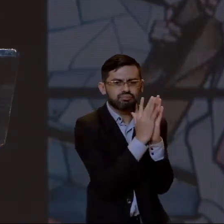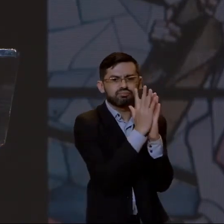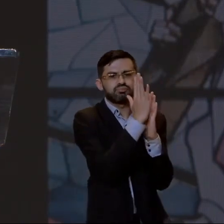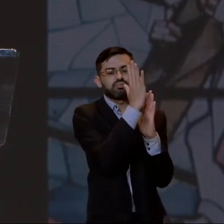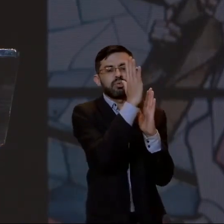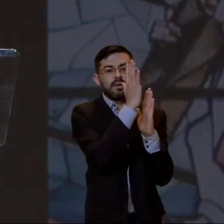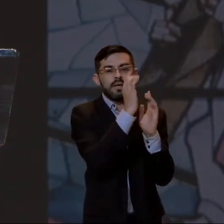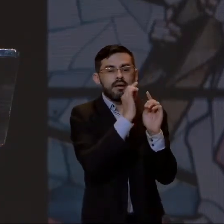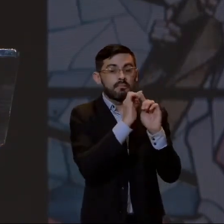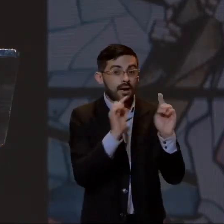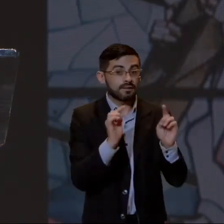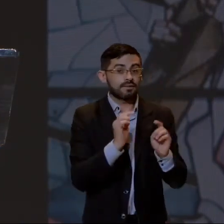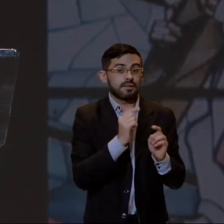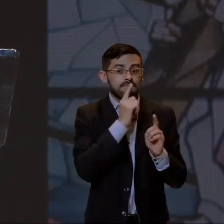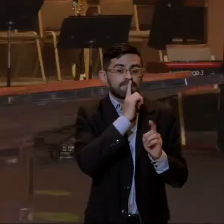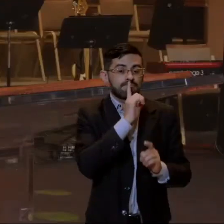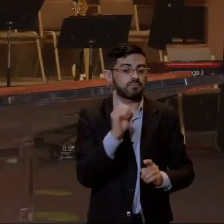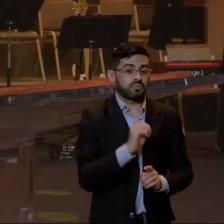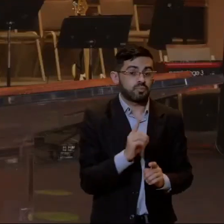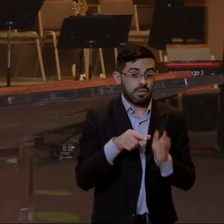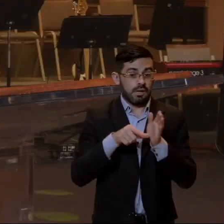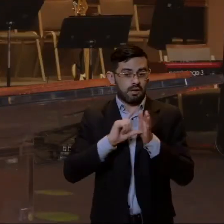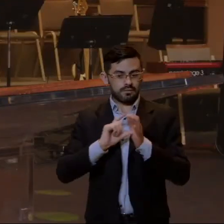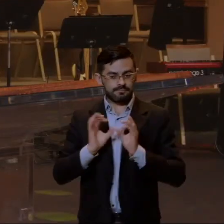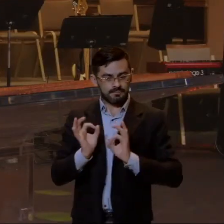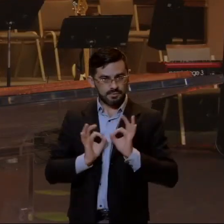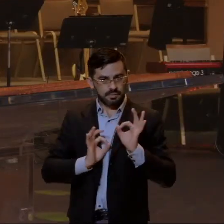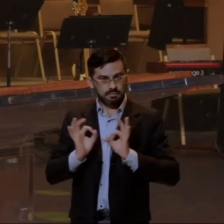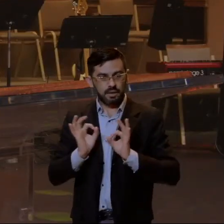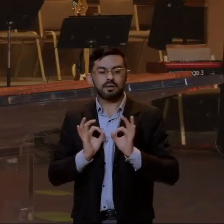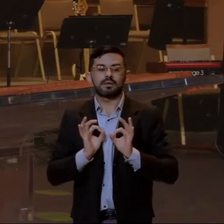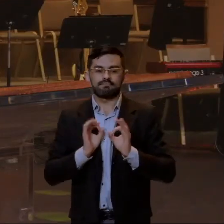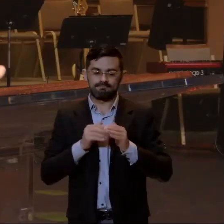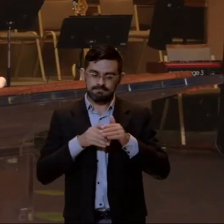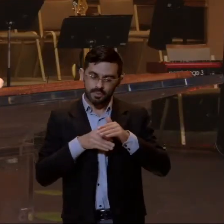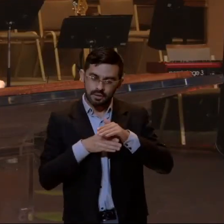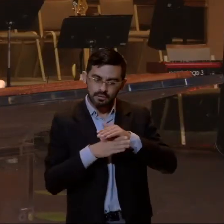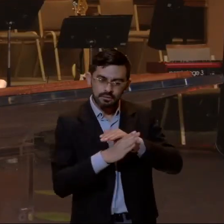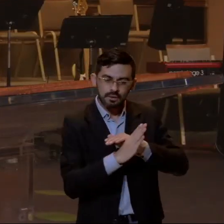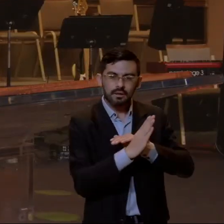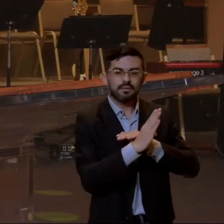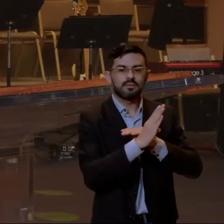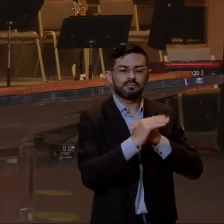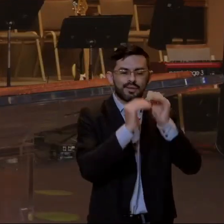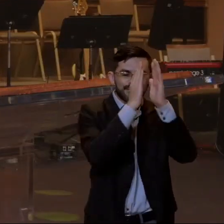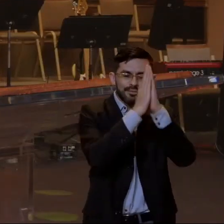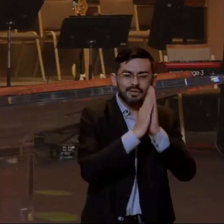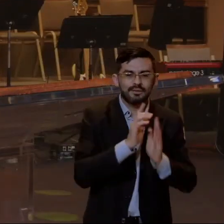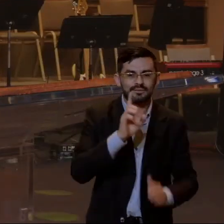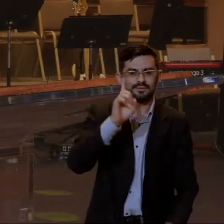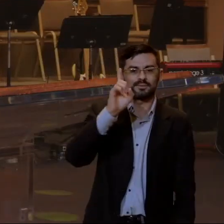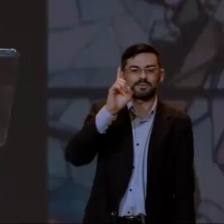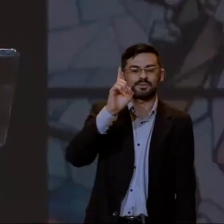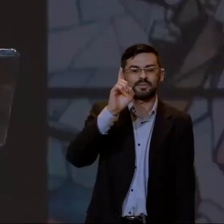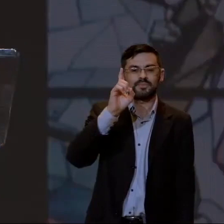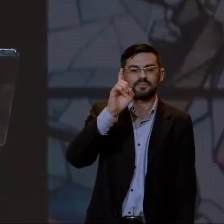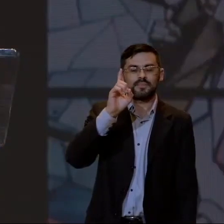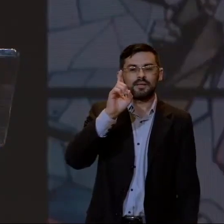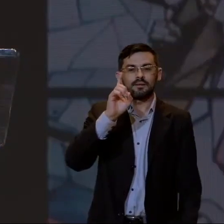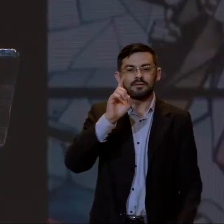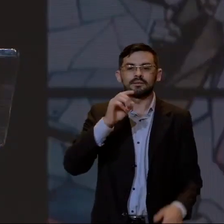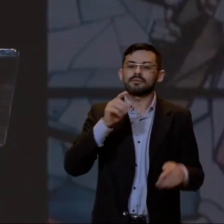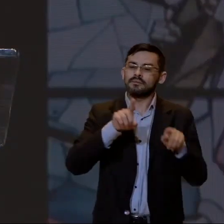E esse homem se prepara para ir à presença do Senhor.